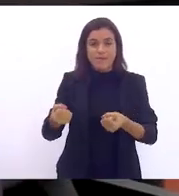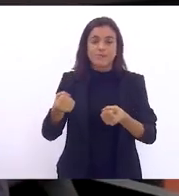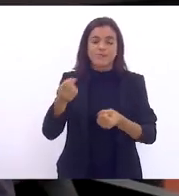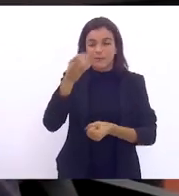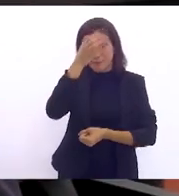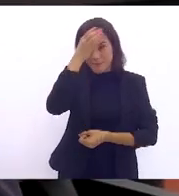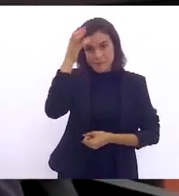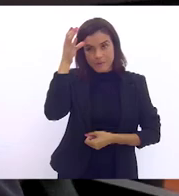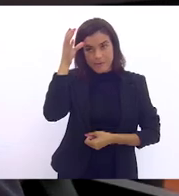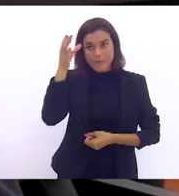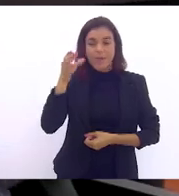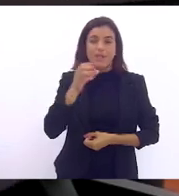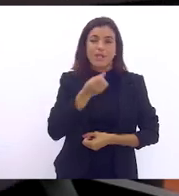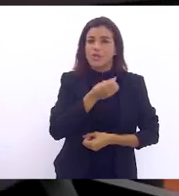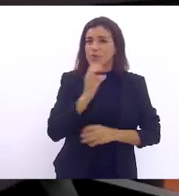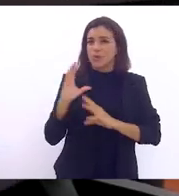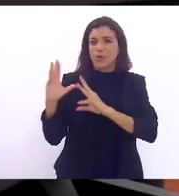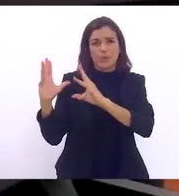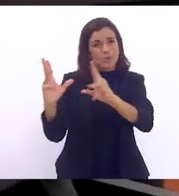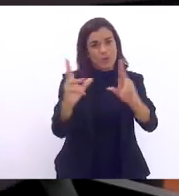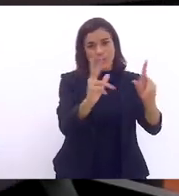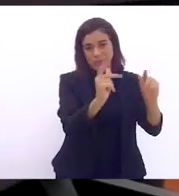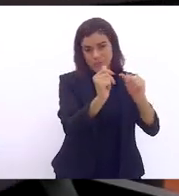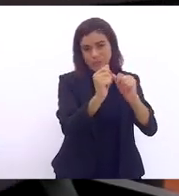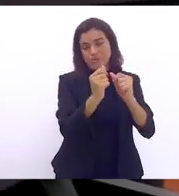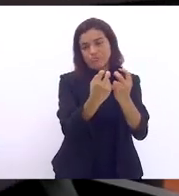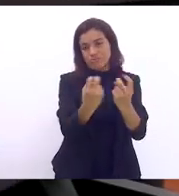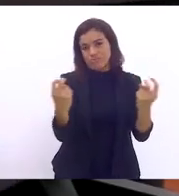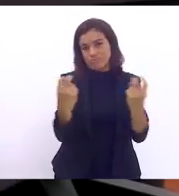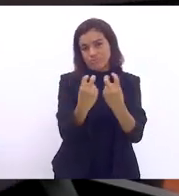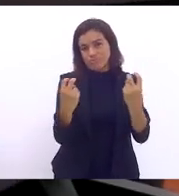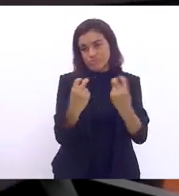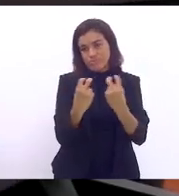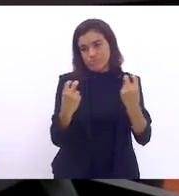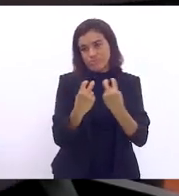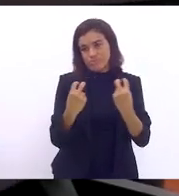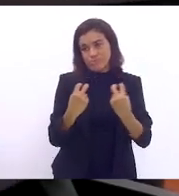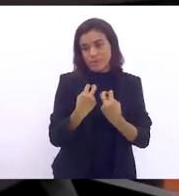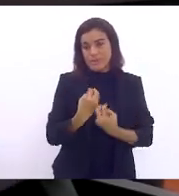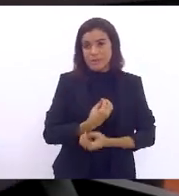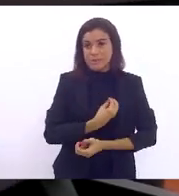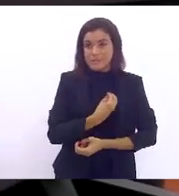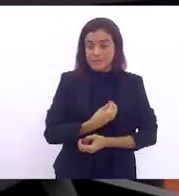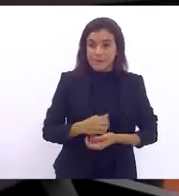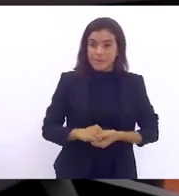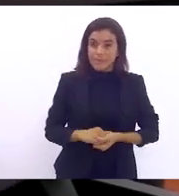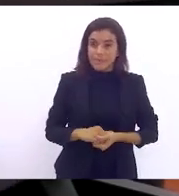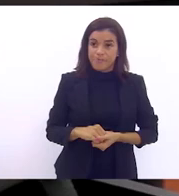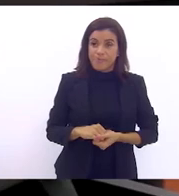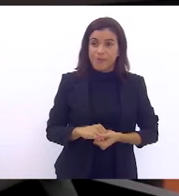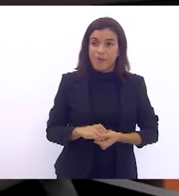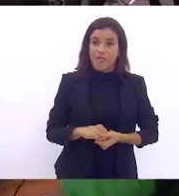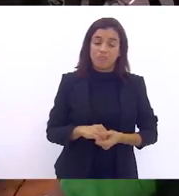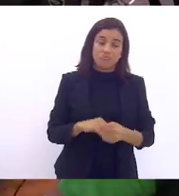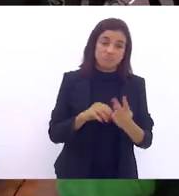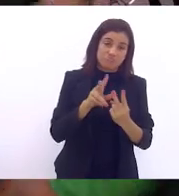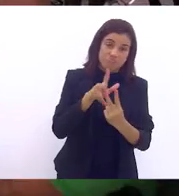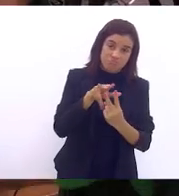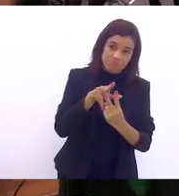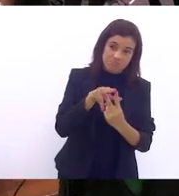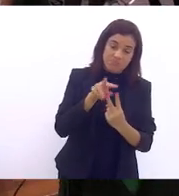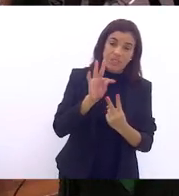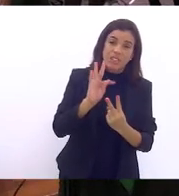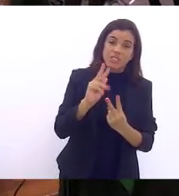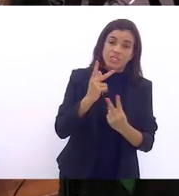importante e todos os demais presentes eh eu acho que tanto o Thiago quanto o Cléber eles se